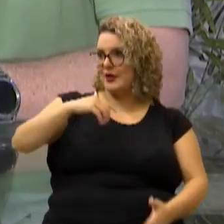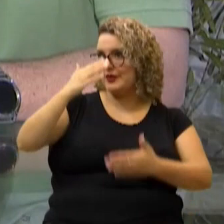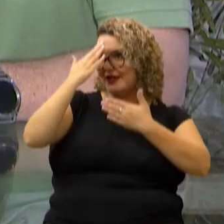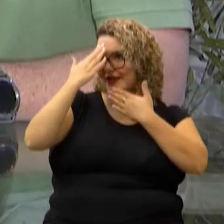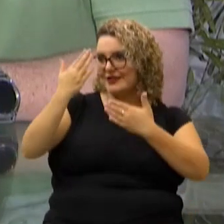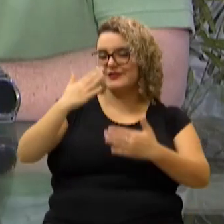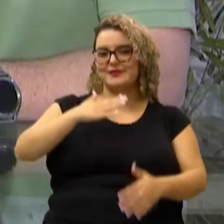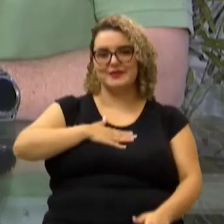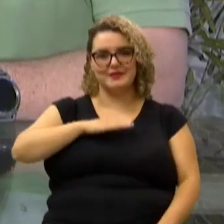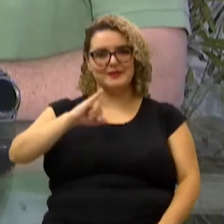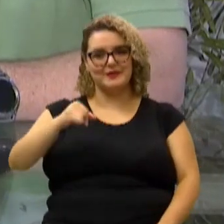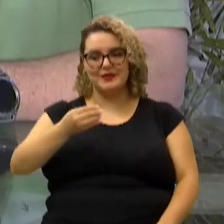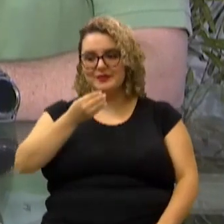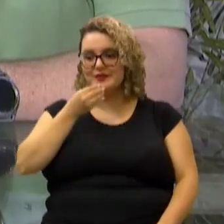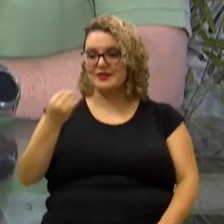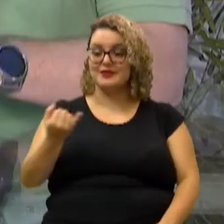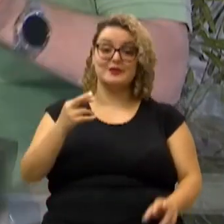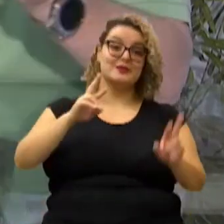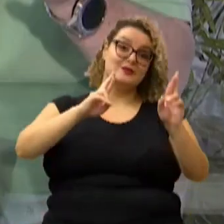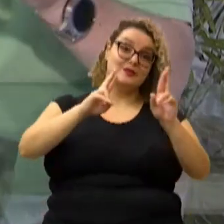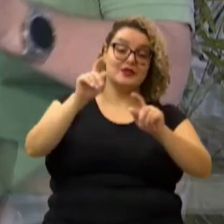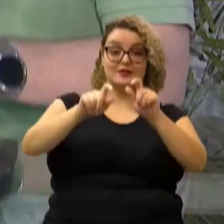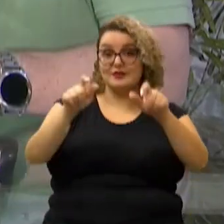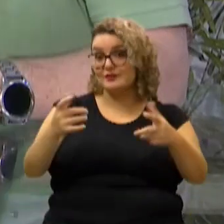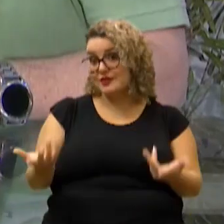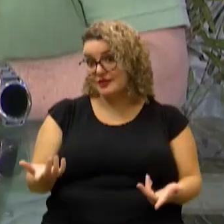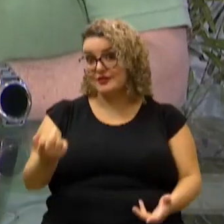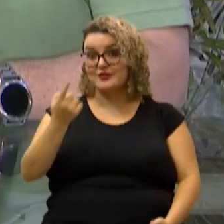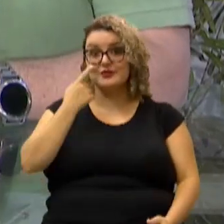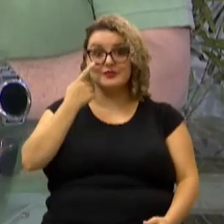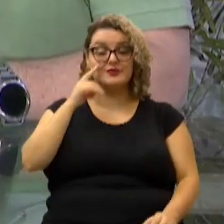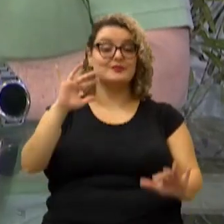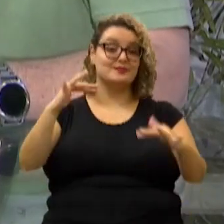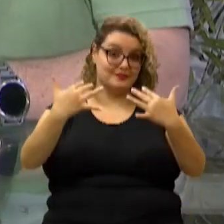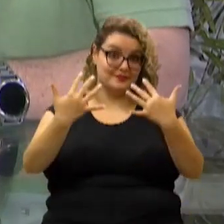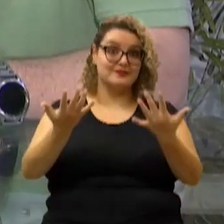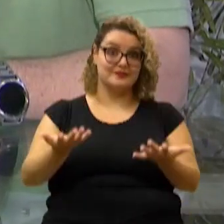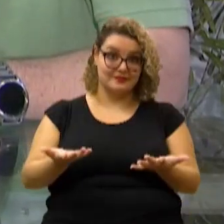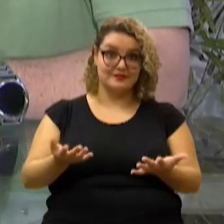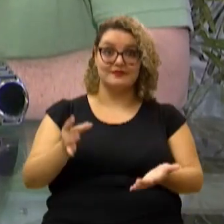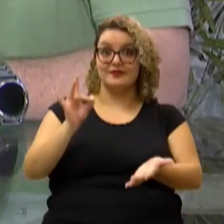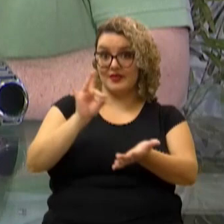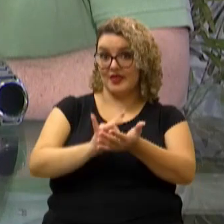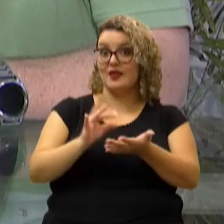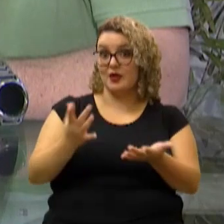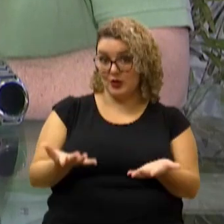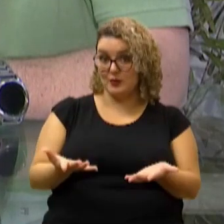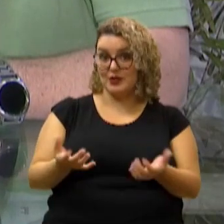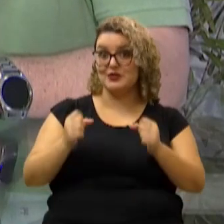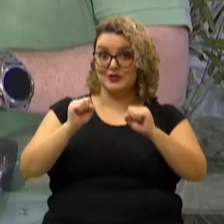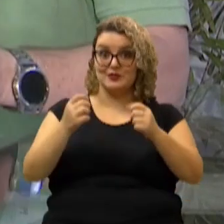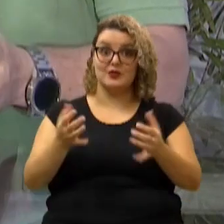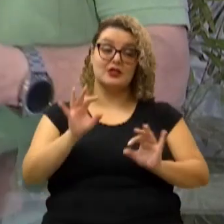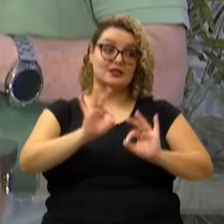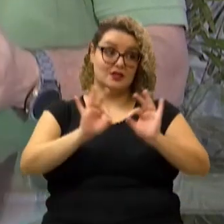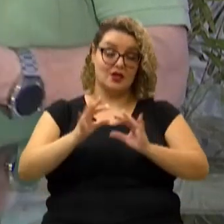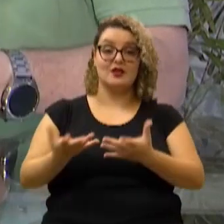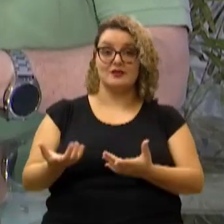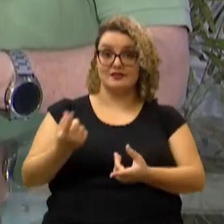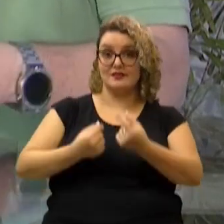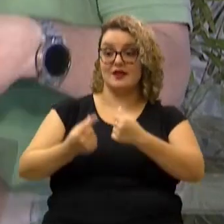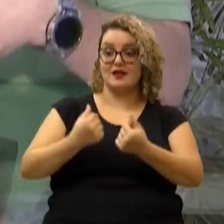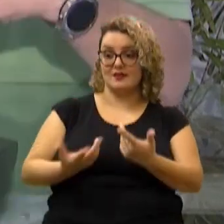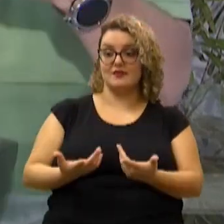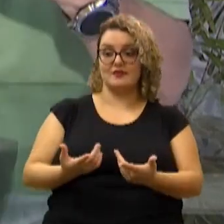eu que agradeço para mim é uma oportunidade ímpar e eu espero que as pessoas que estão aí nos vendo realmente possa se